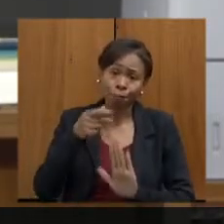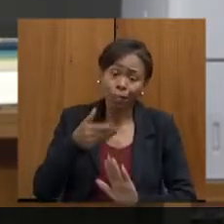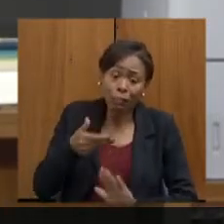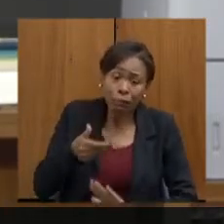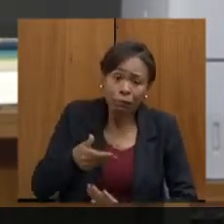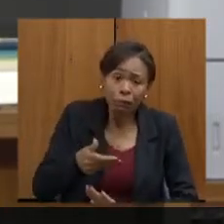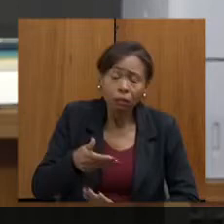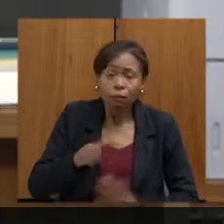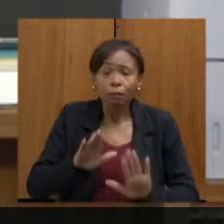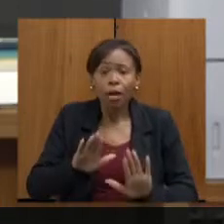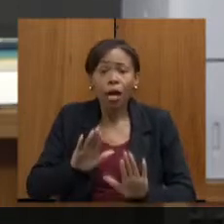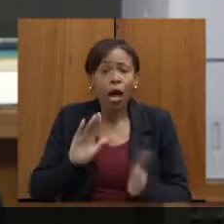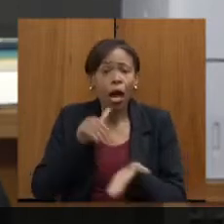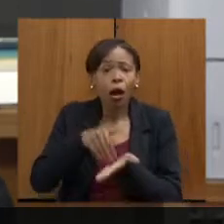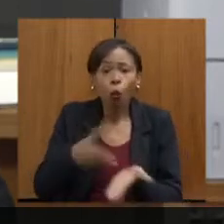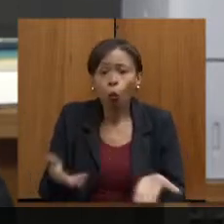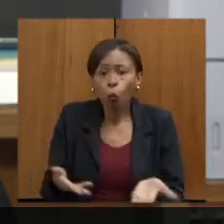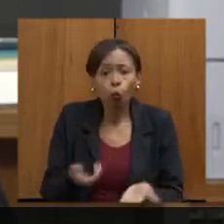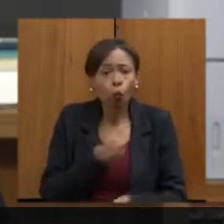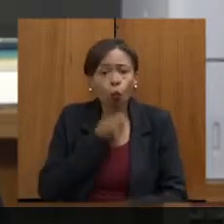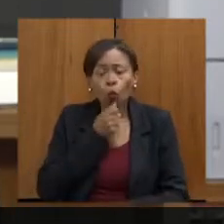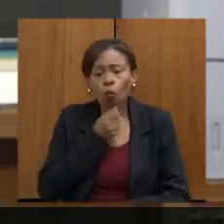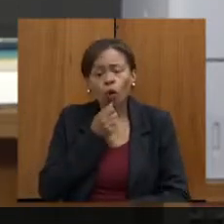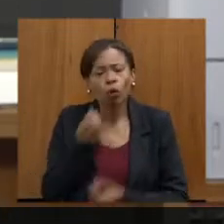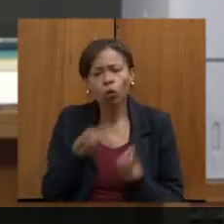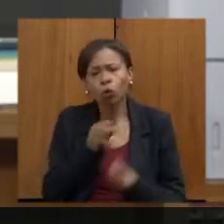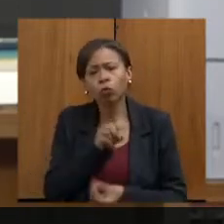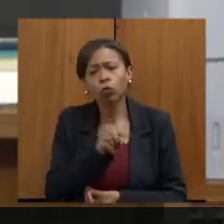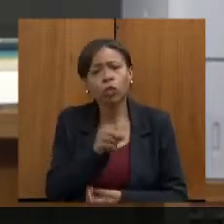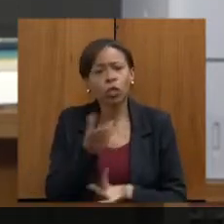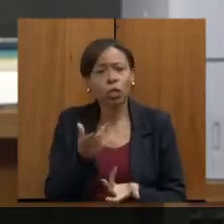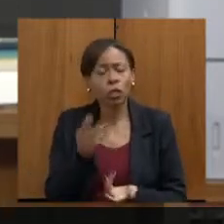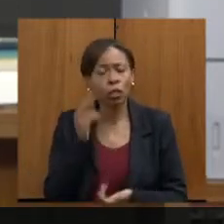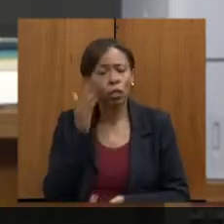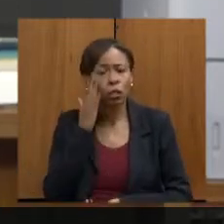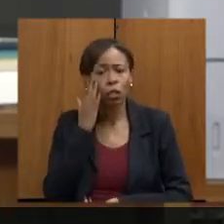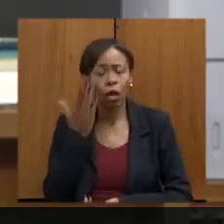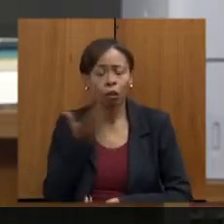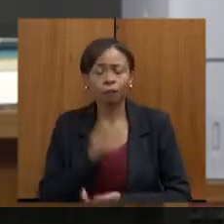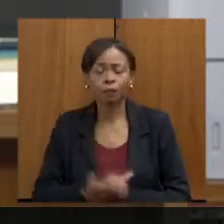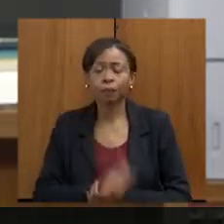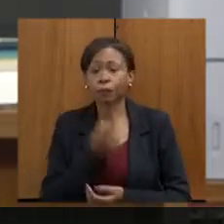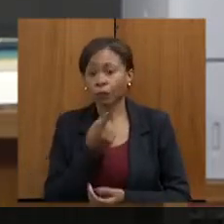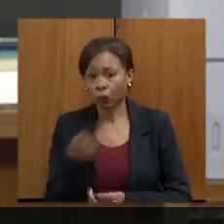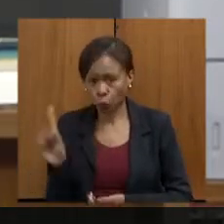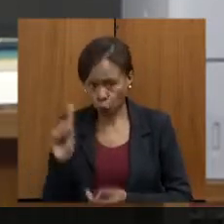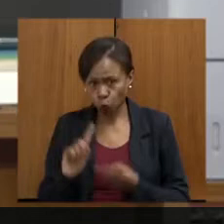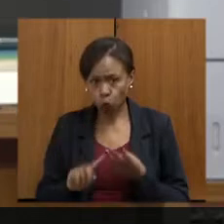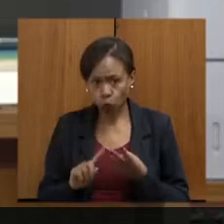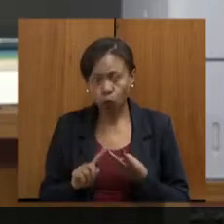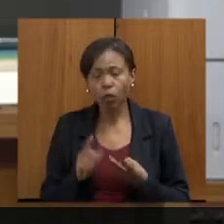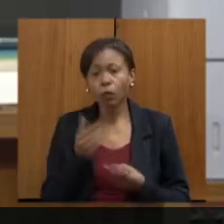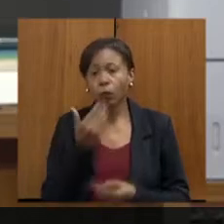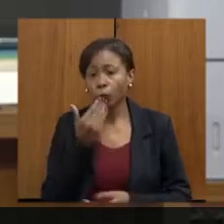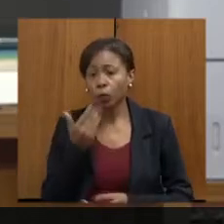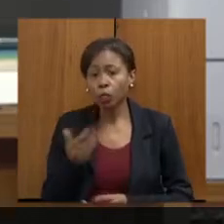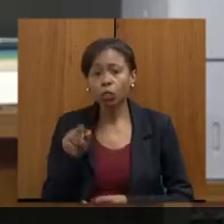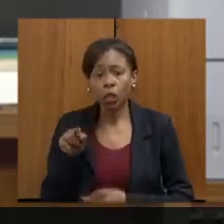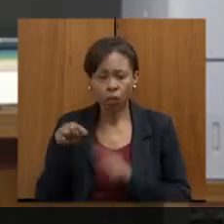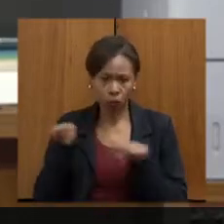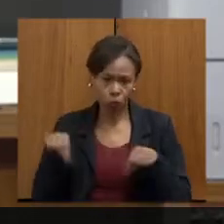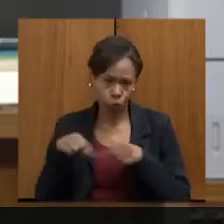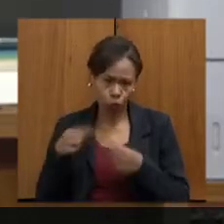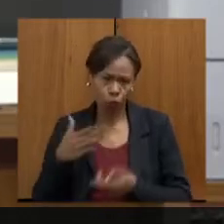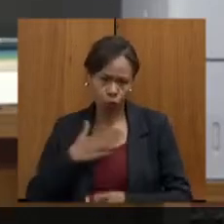Mas acabou que de lá para cá ainda não saiu tô querendo a previsão do Senhor e por último que é bem simples também chegou um pedido nosso gabinete